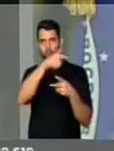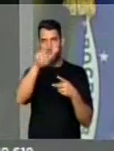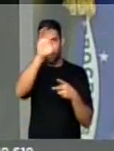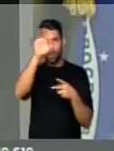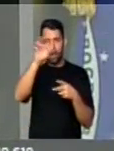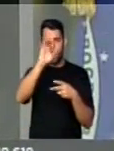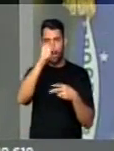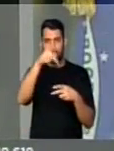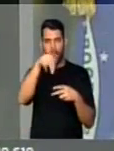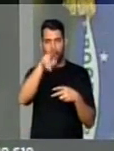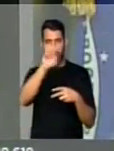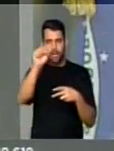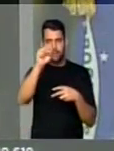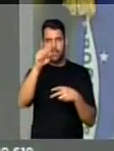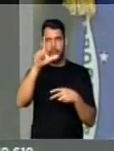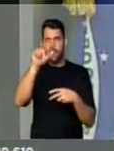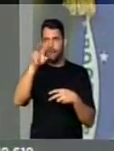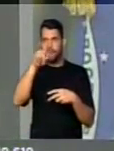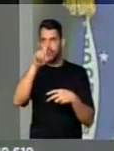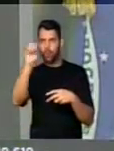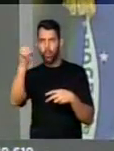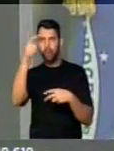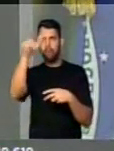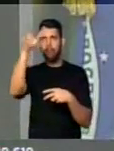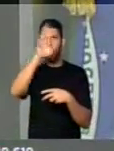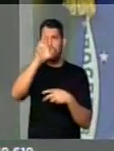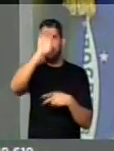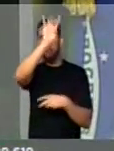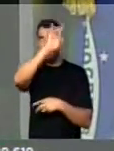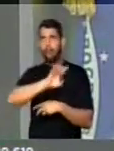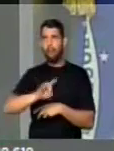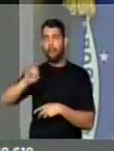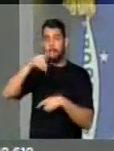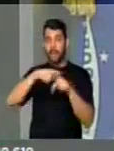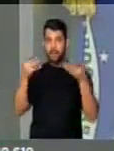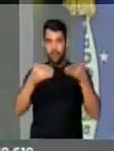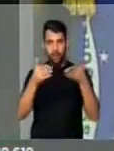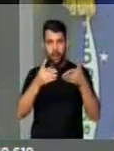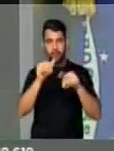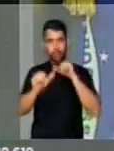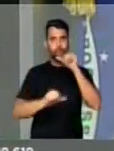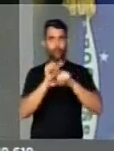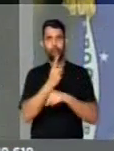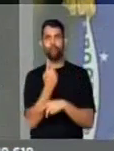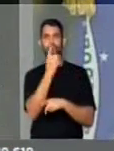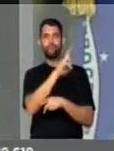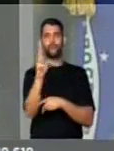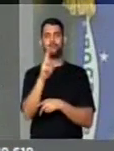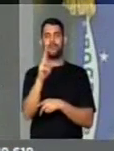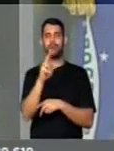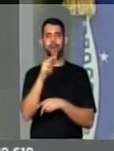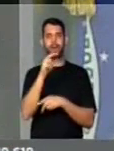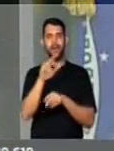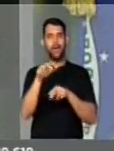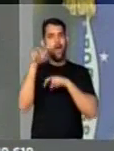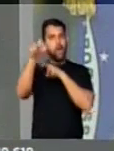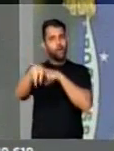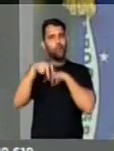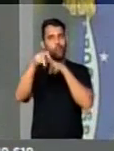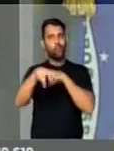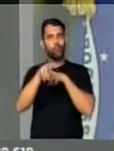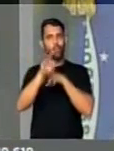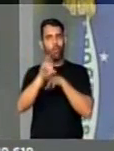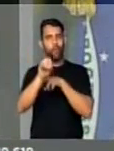o camponês, lavradores e assim por diante. Agricultor familiar, este é o melhor nome